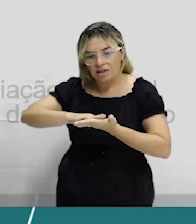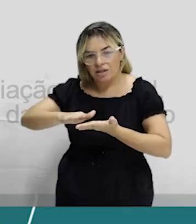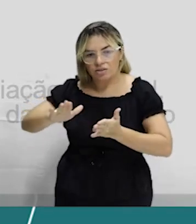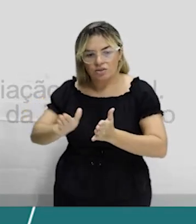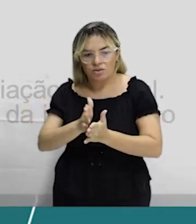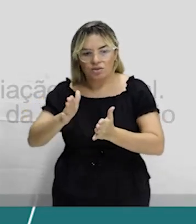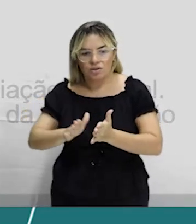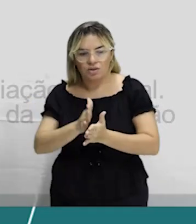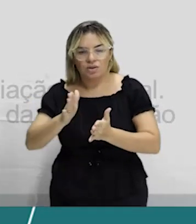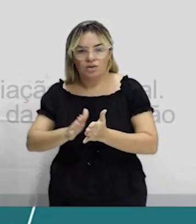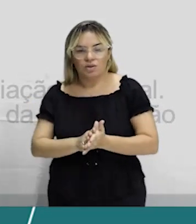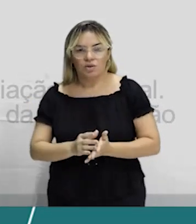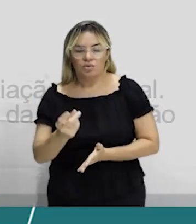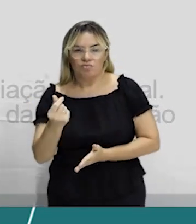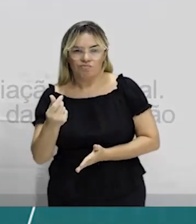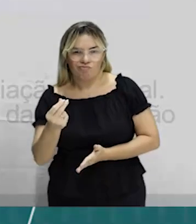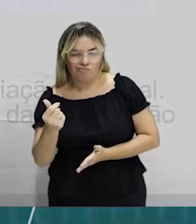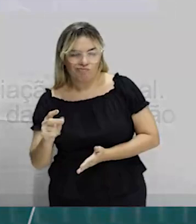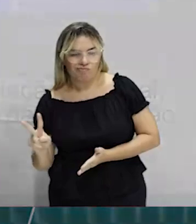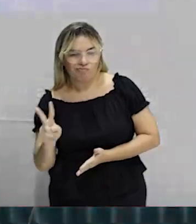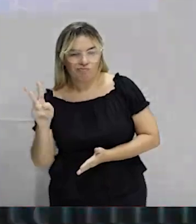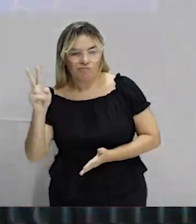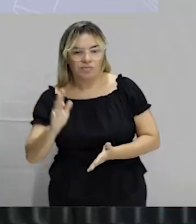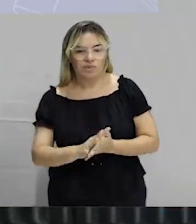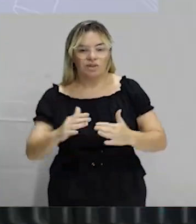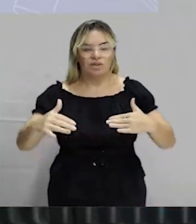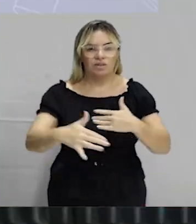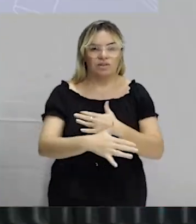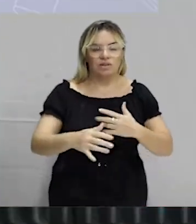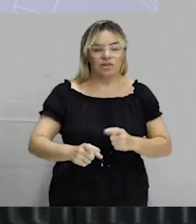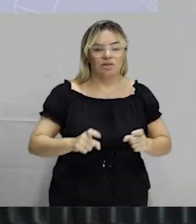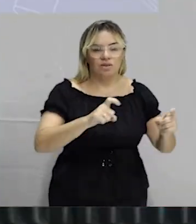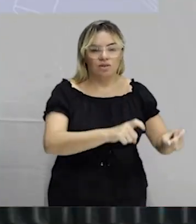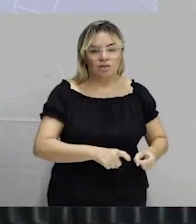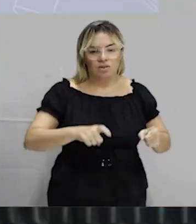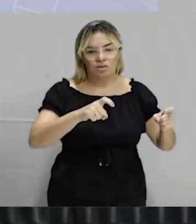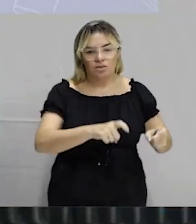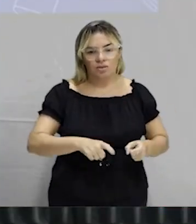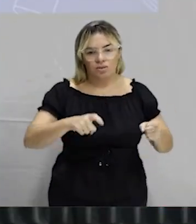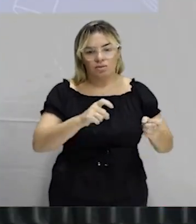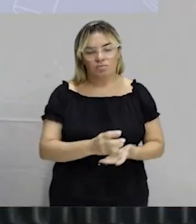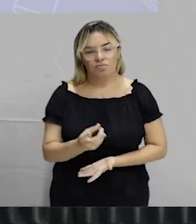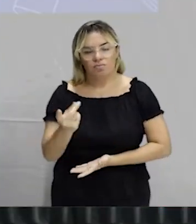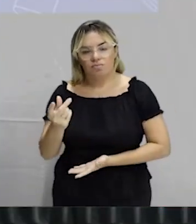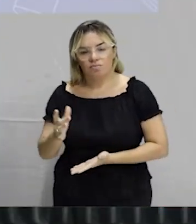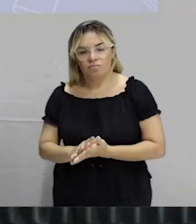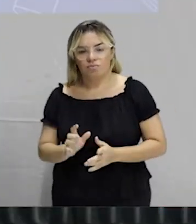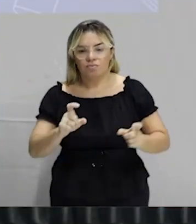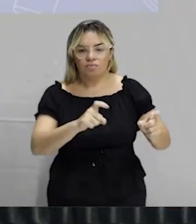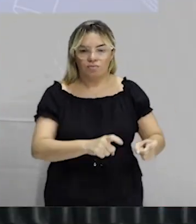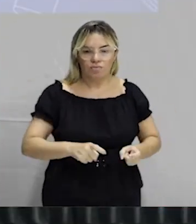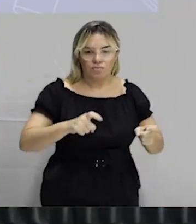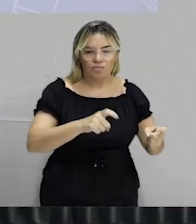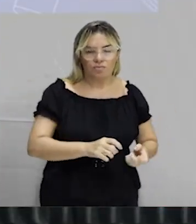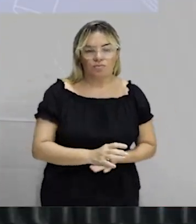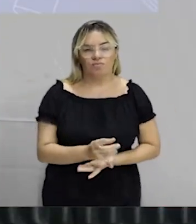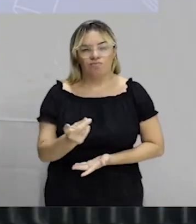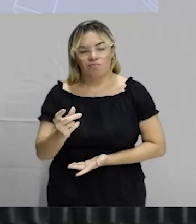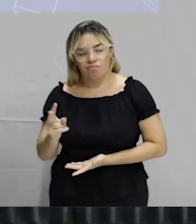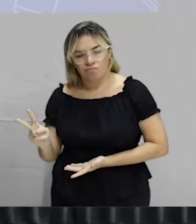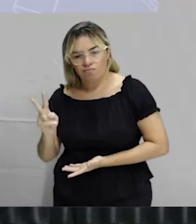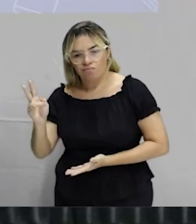preço, entre a cidade e o campo, entre os preços agrícolas e os